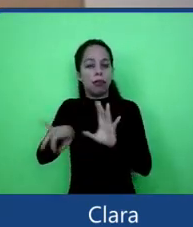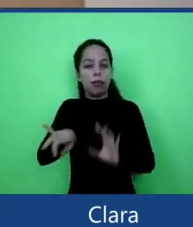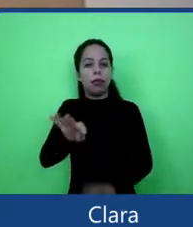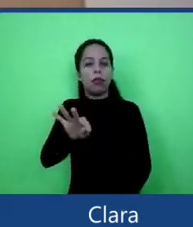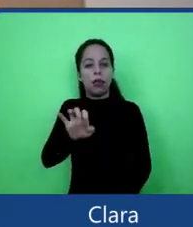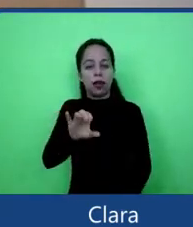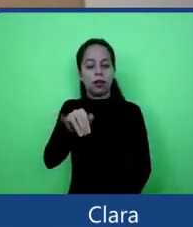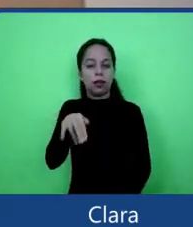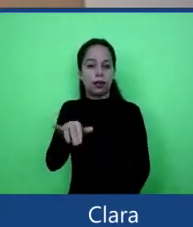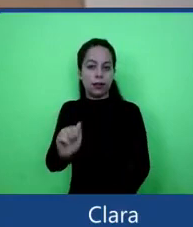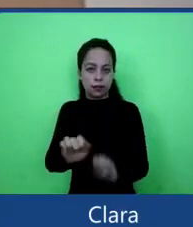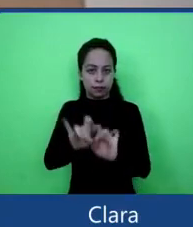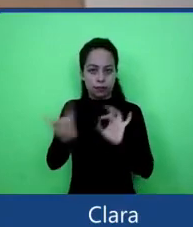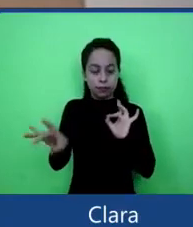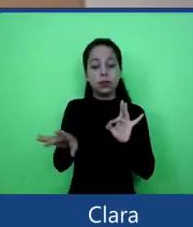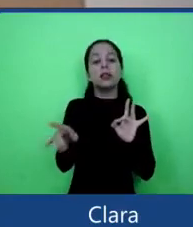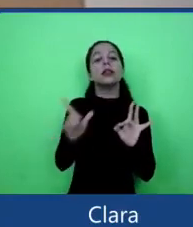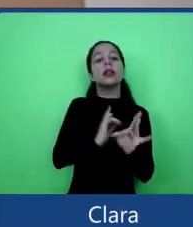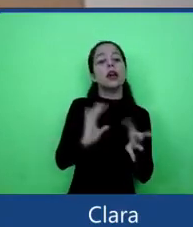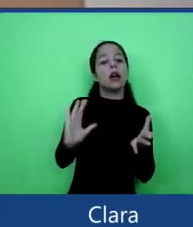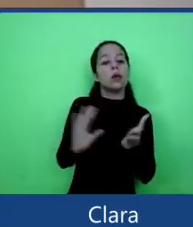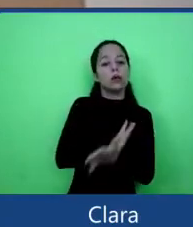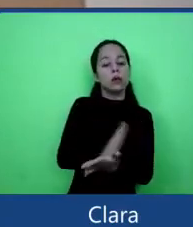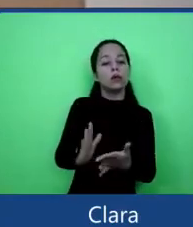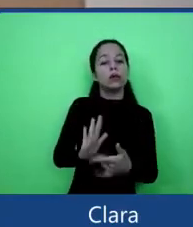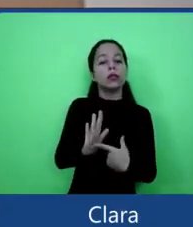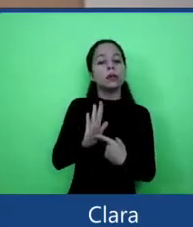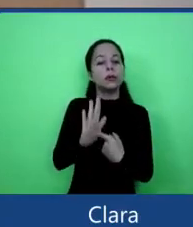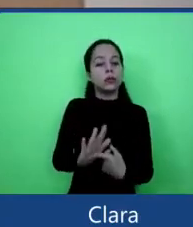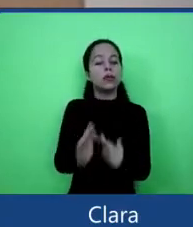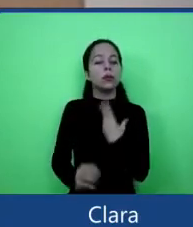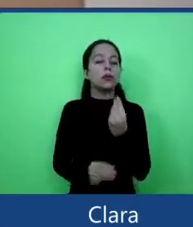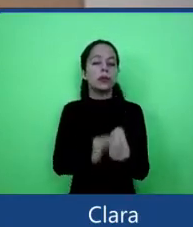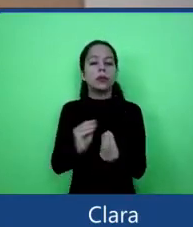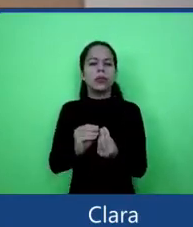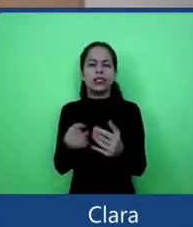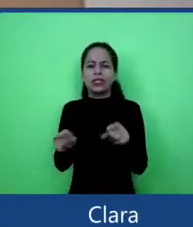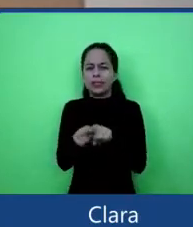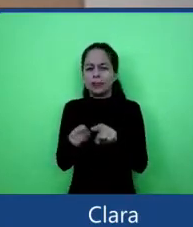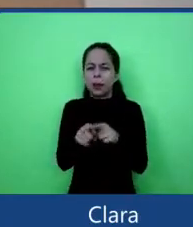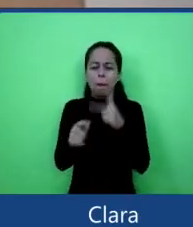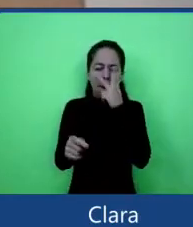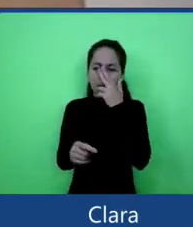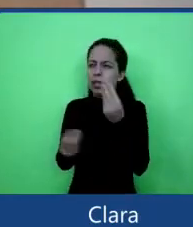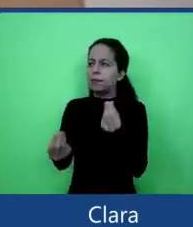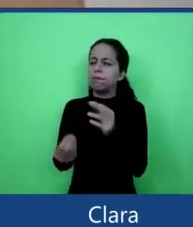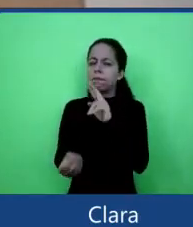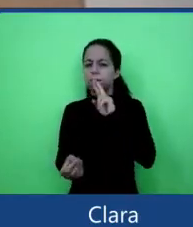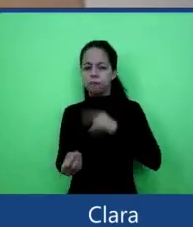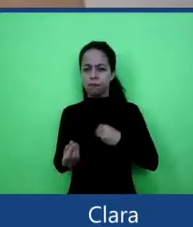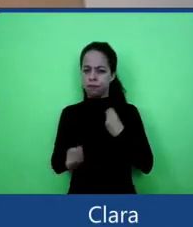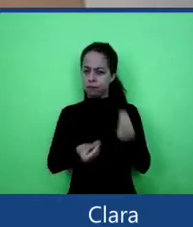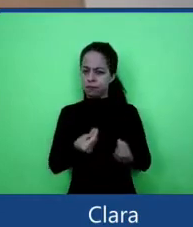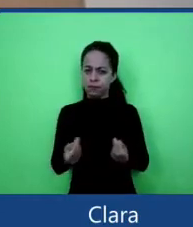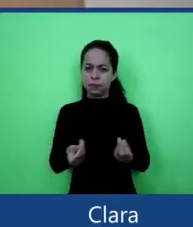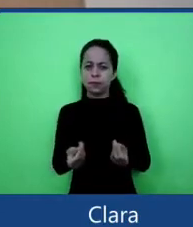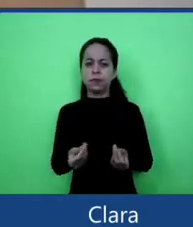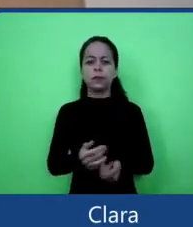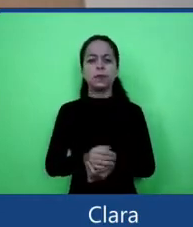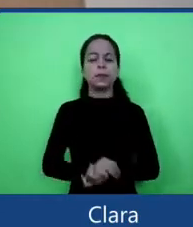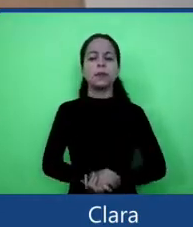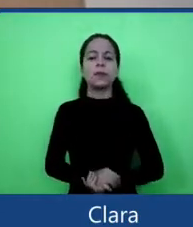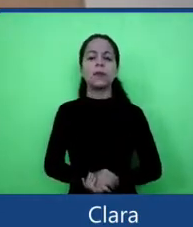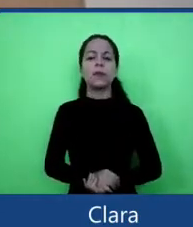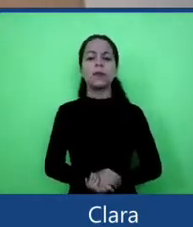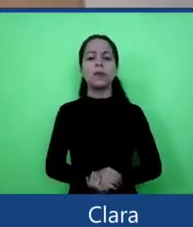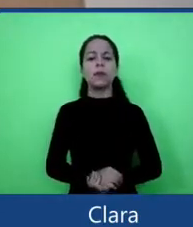perguntas relativas à questão do ponto de não retorno, né, o que nós podemos fazer individualmente para mitigar os efeitos